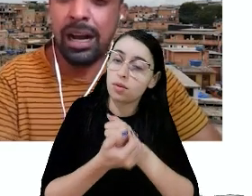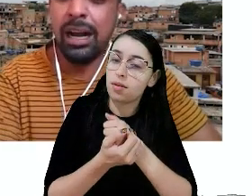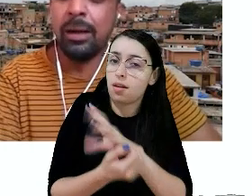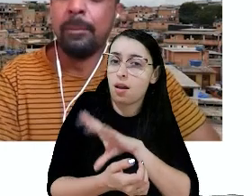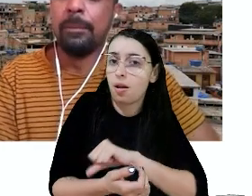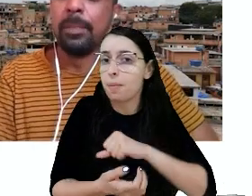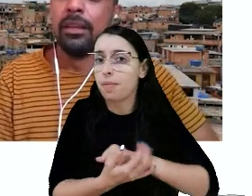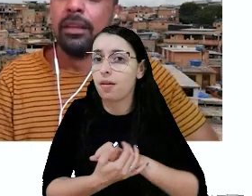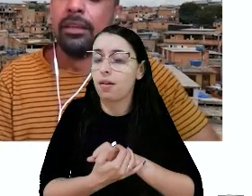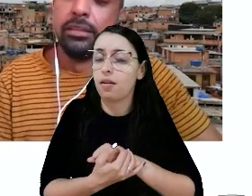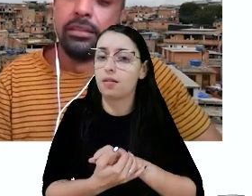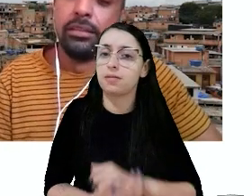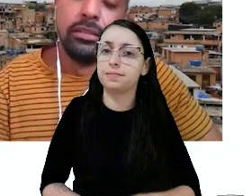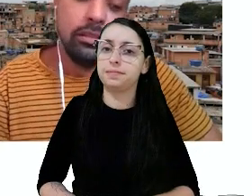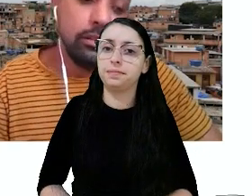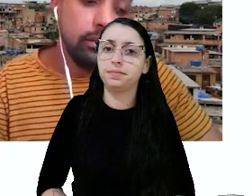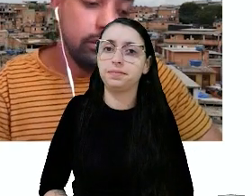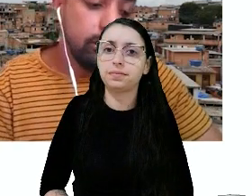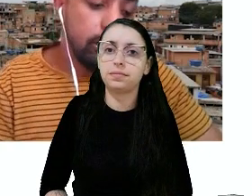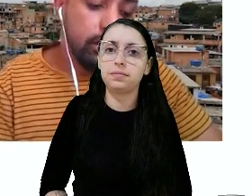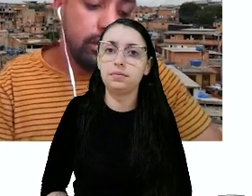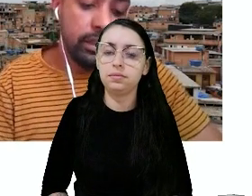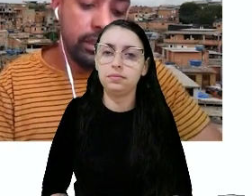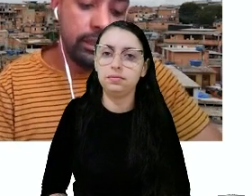acolher, amar.